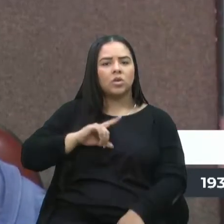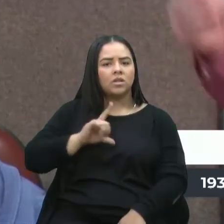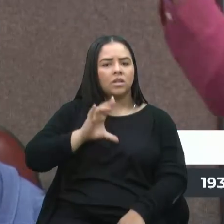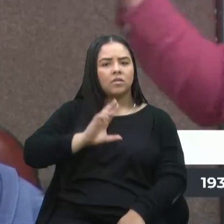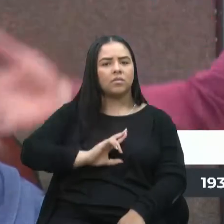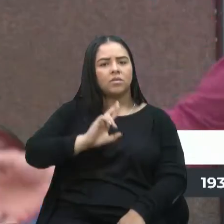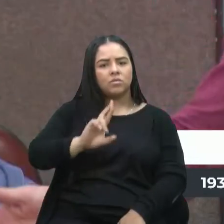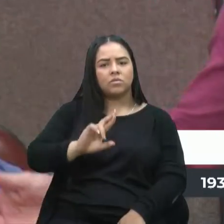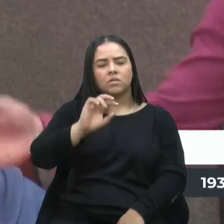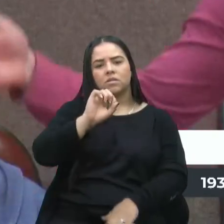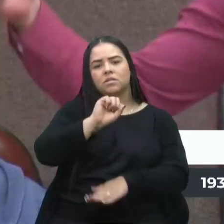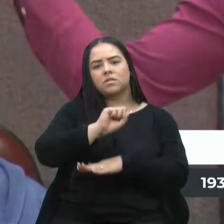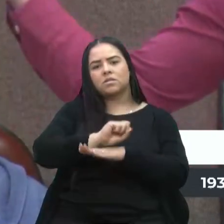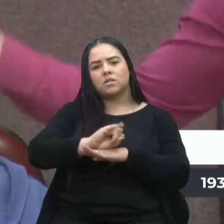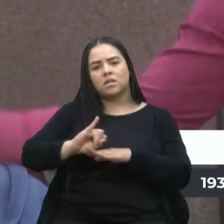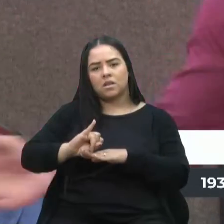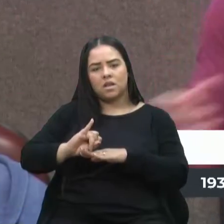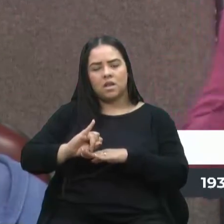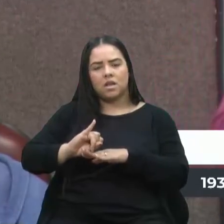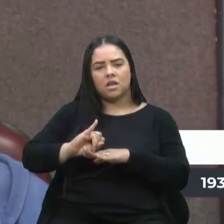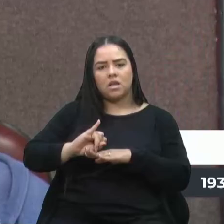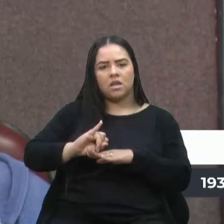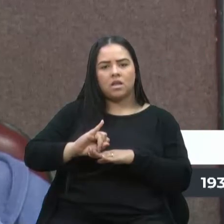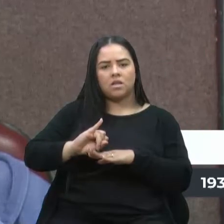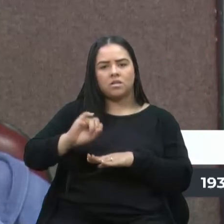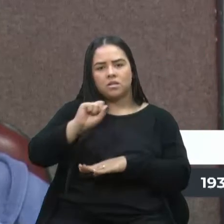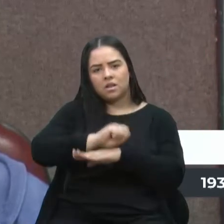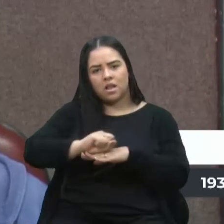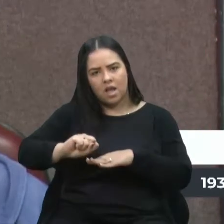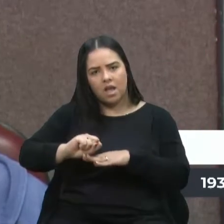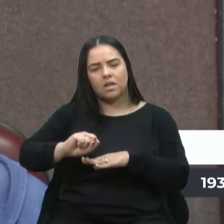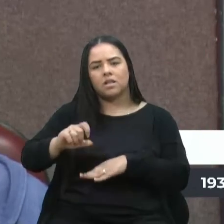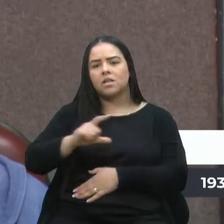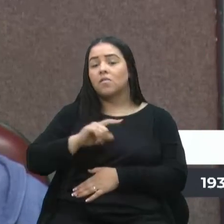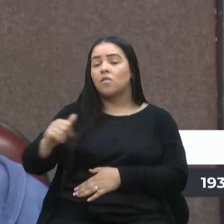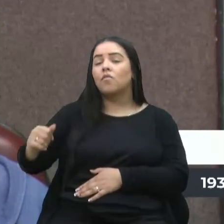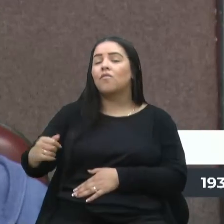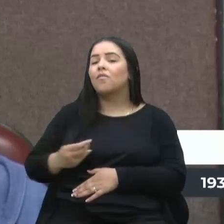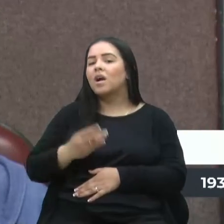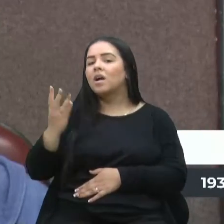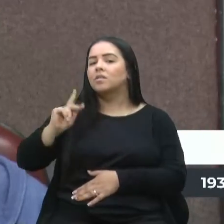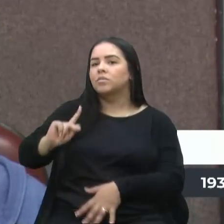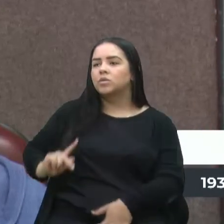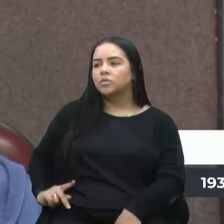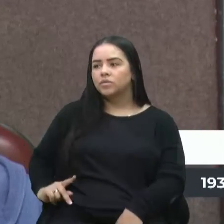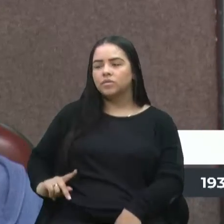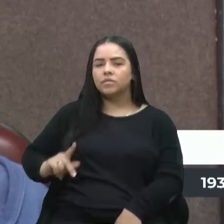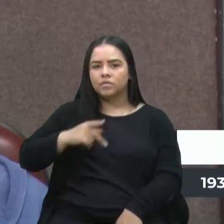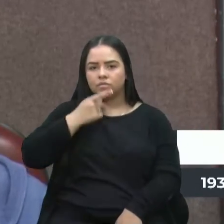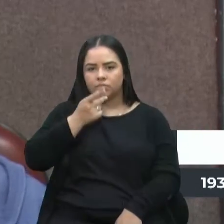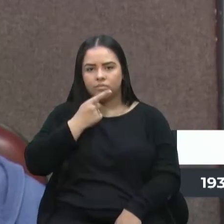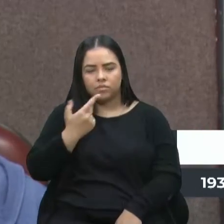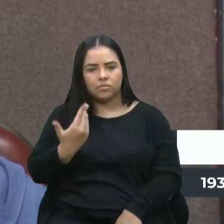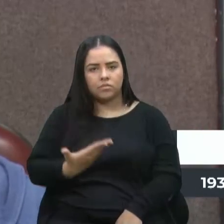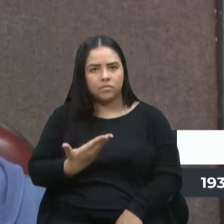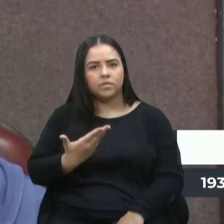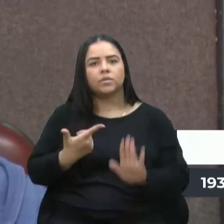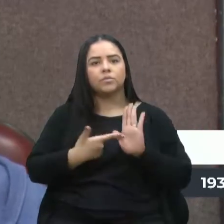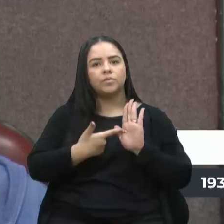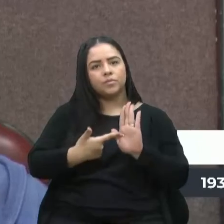representantes do Senai do Senac tínhamos cotistas temos diversas pessoas que falaram e